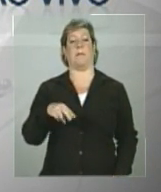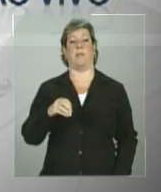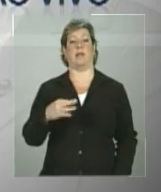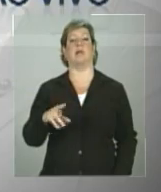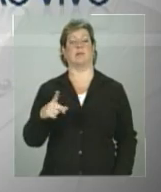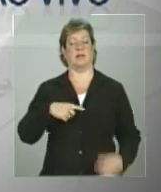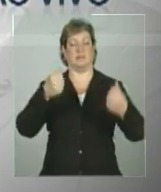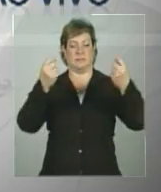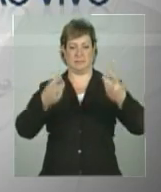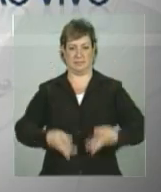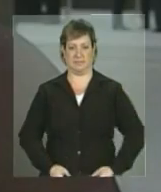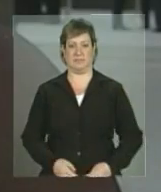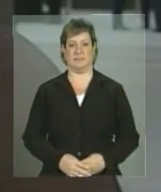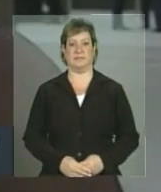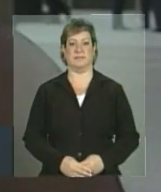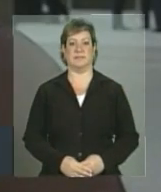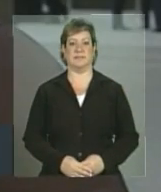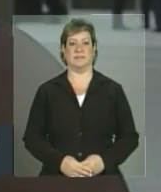as informações.